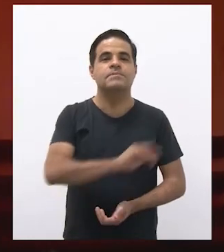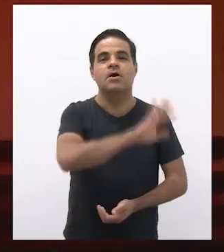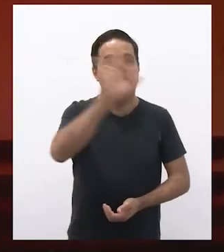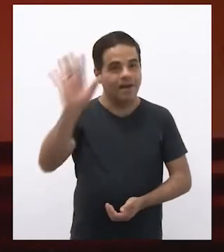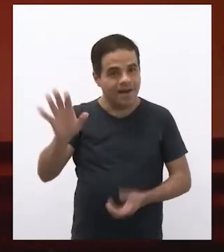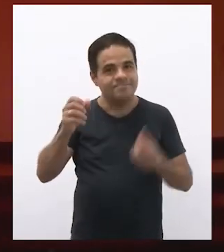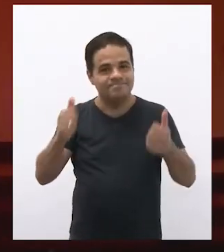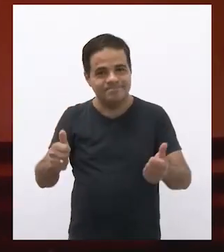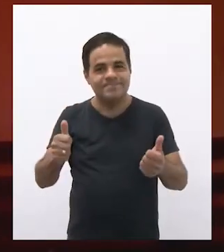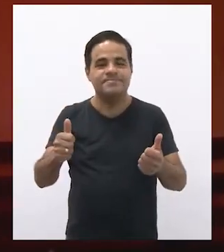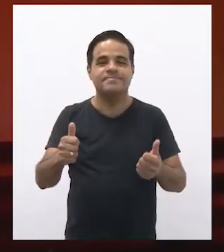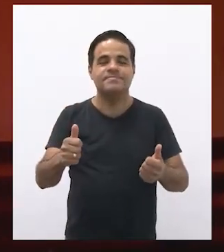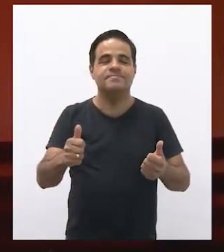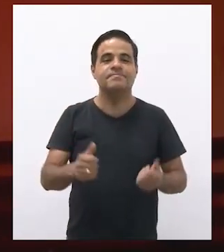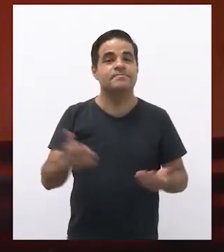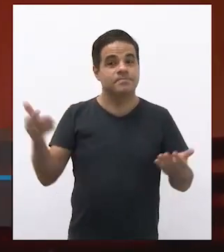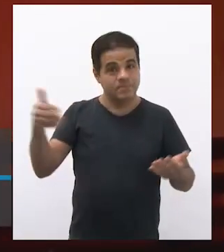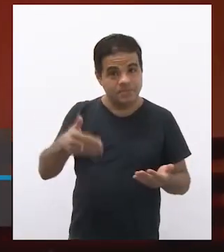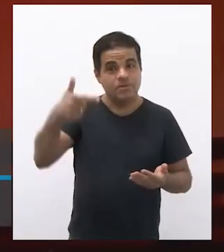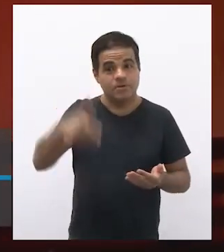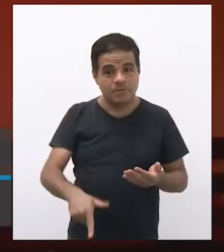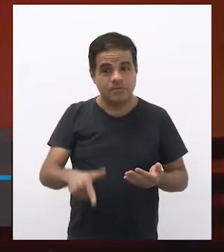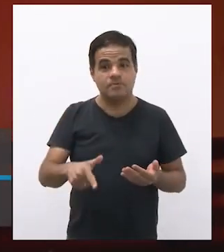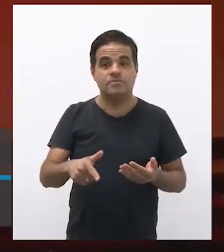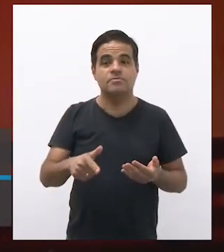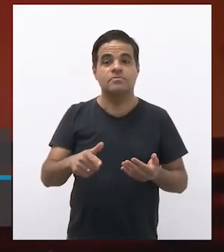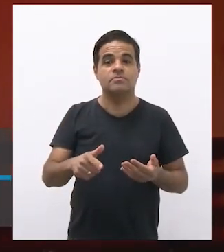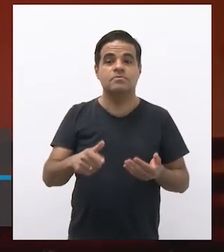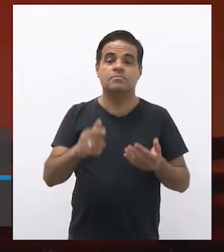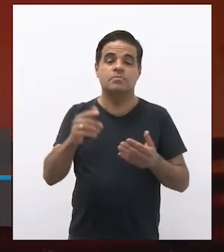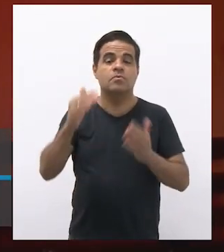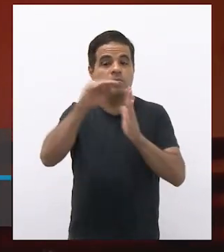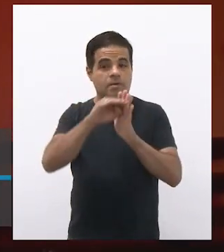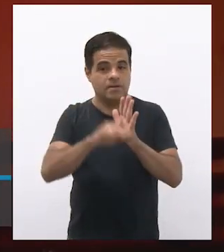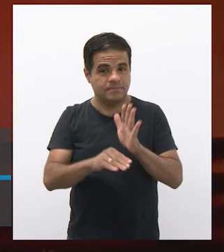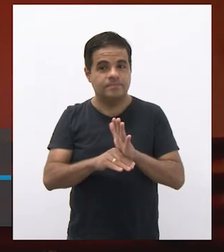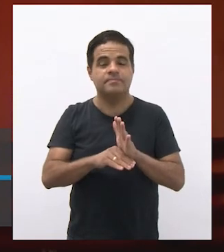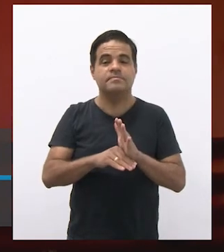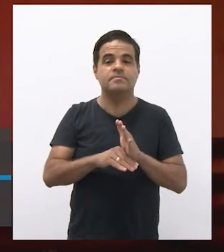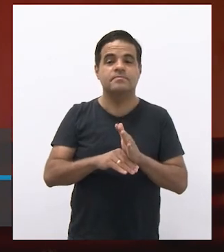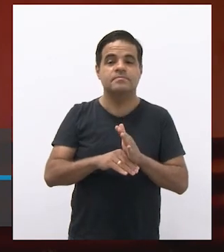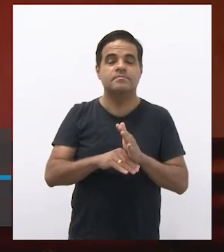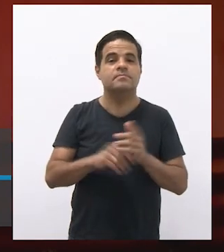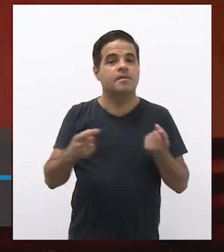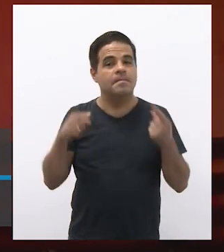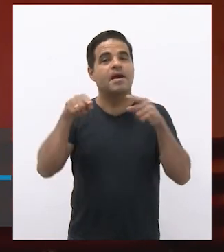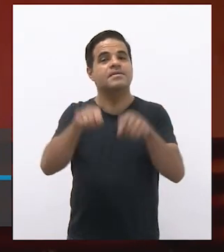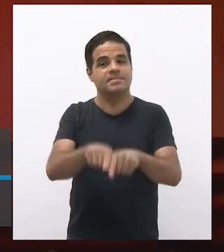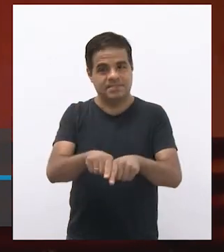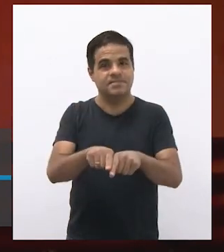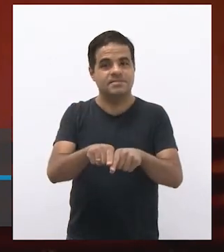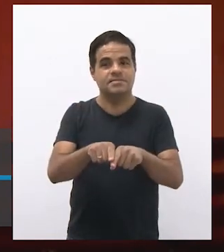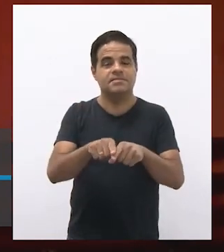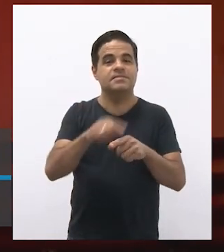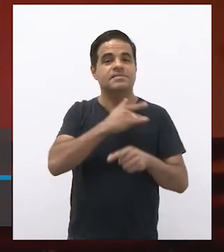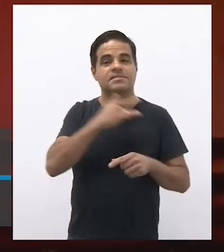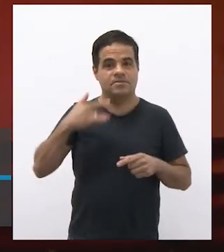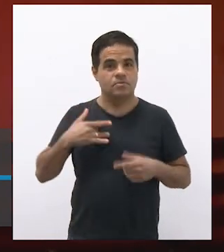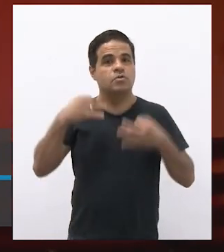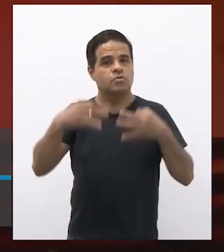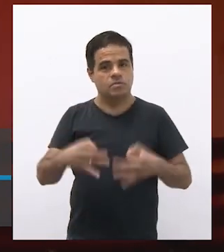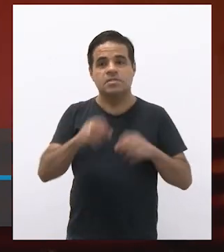pessoal. Estamos aqui para mais um programa da parceria Saúde,